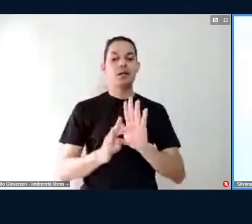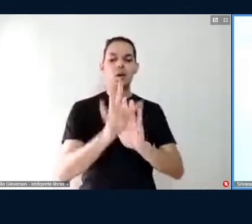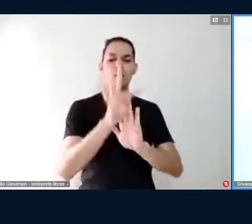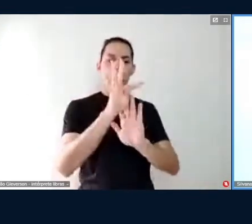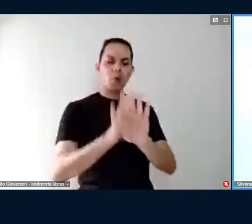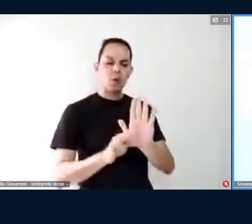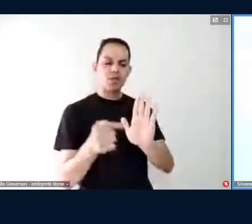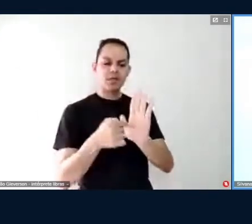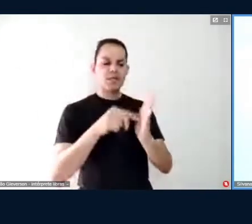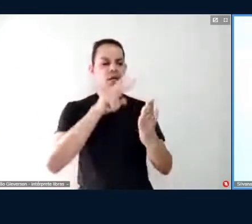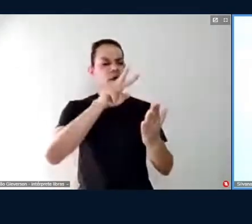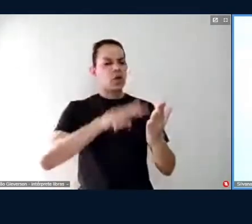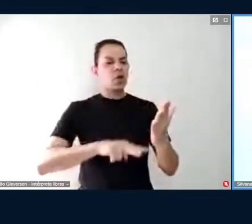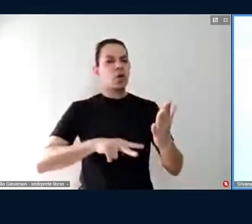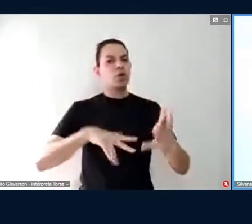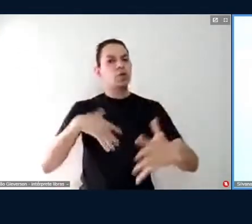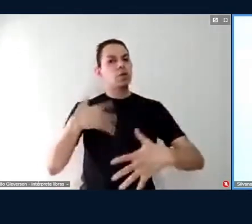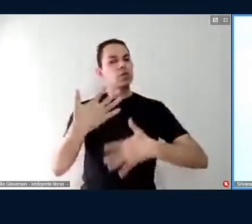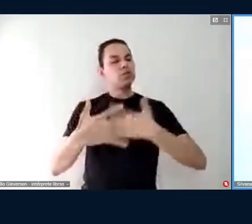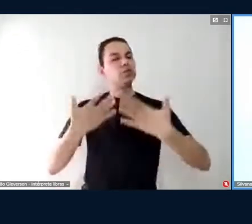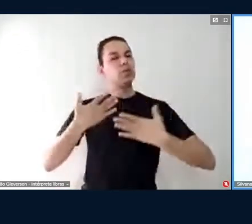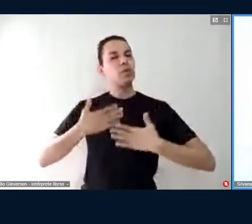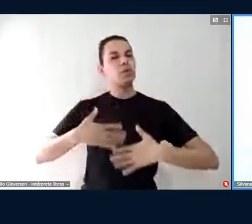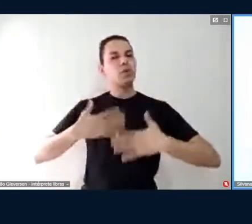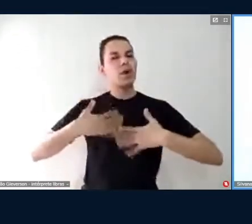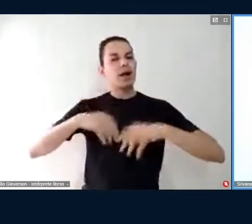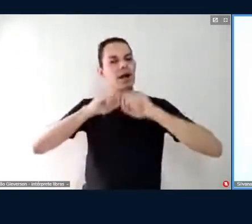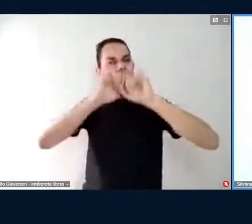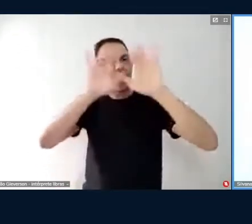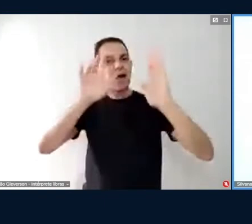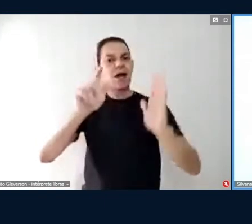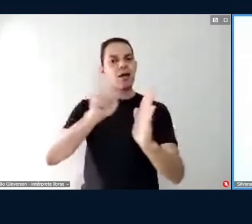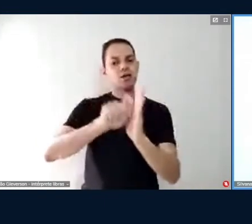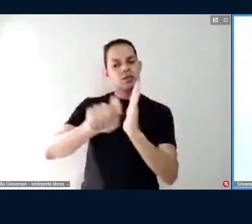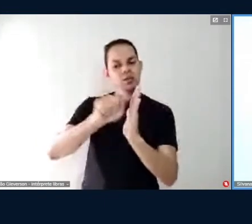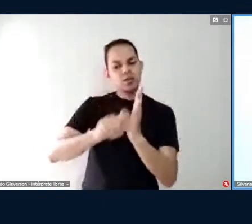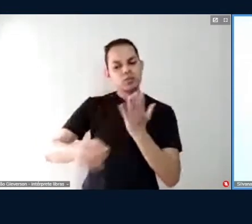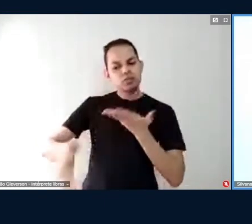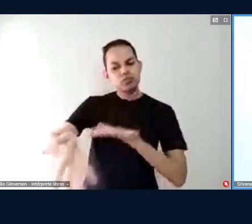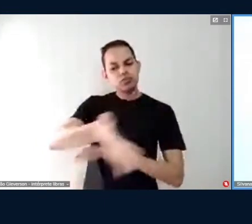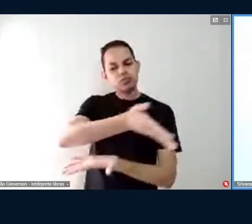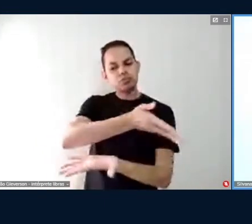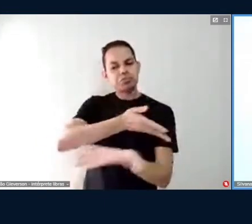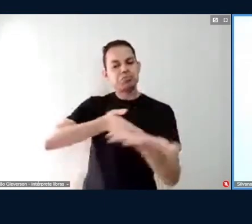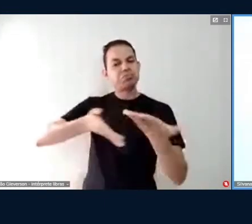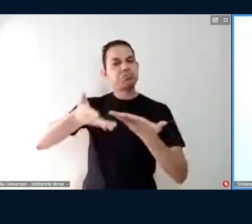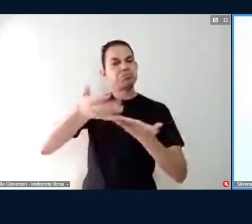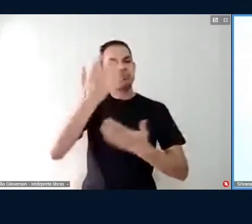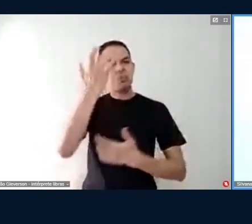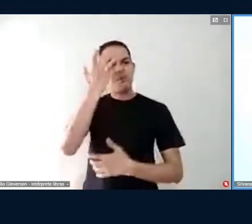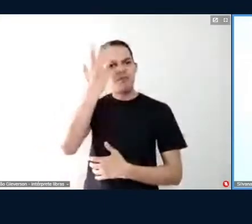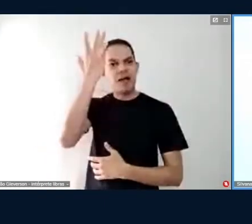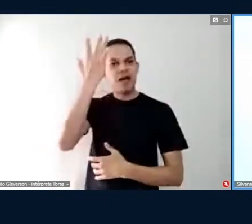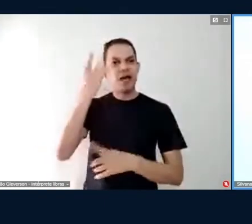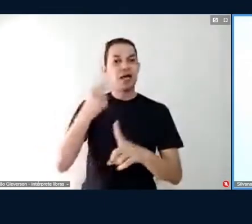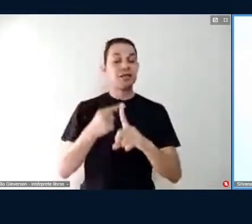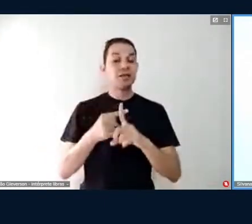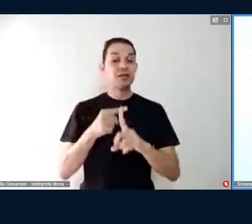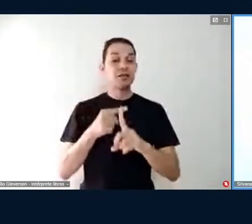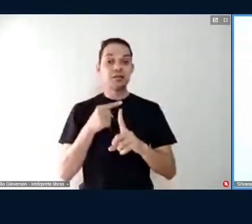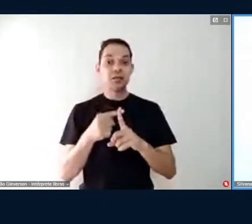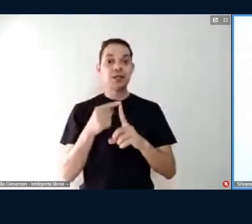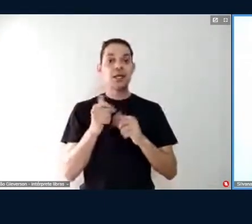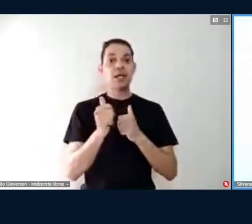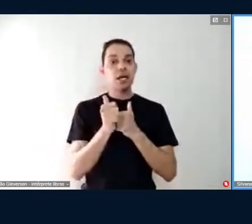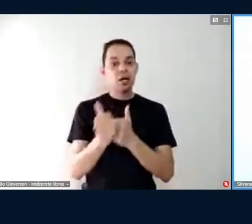uma leitura fluida e uma escrita muito bem articulada, o que facilita acompanhar a linha